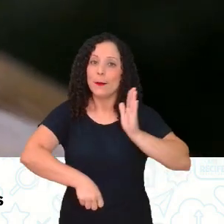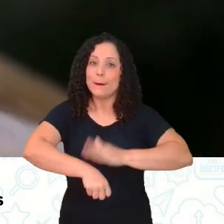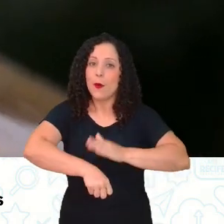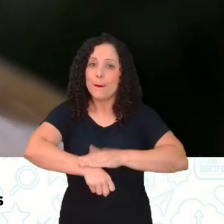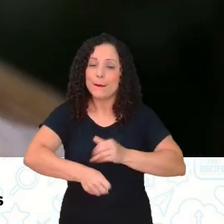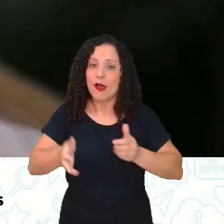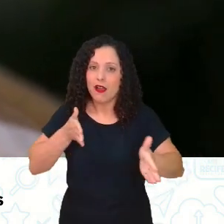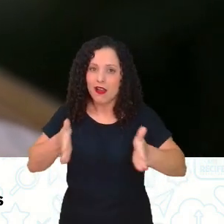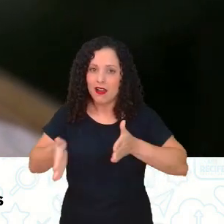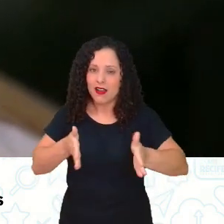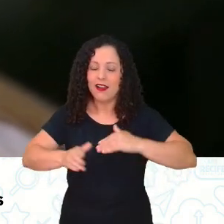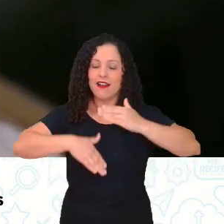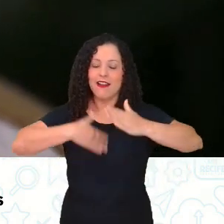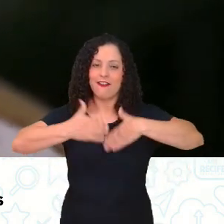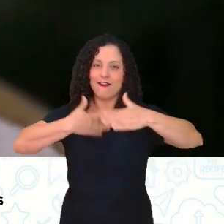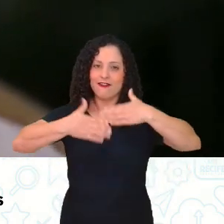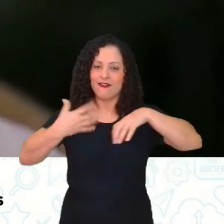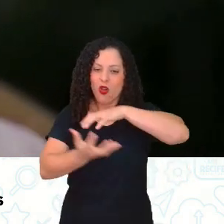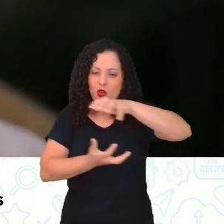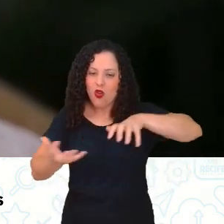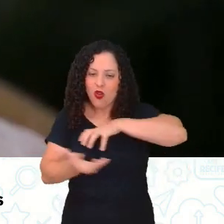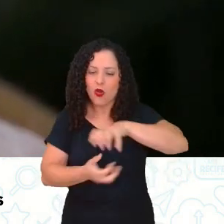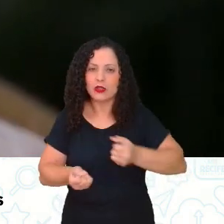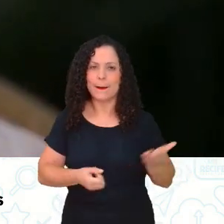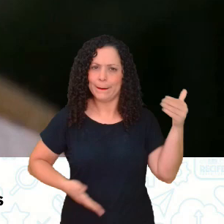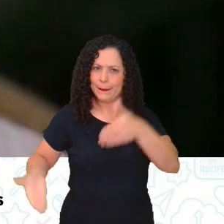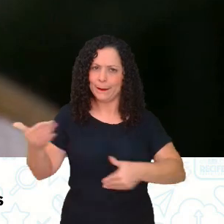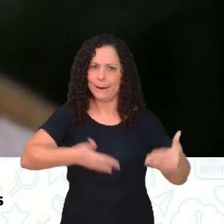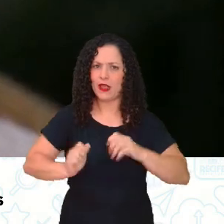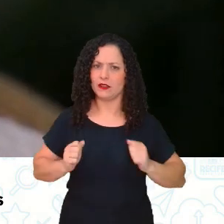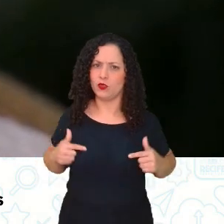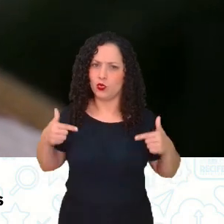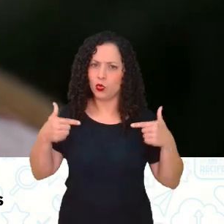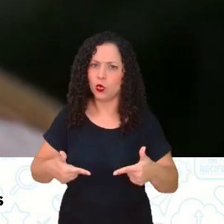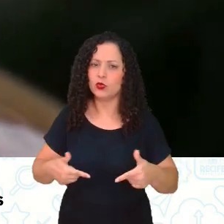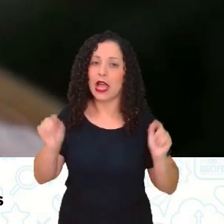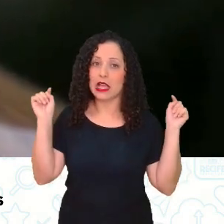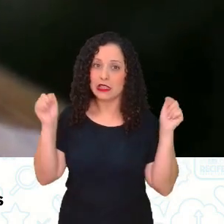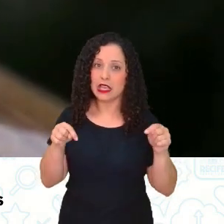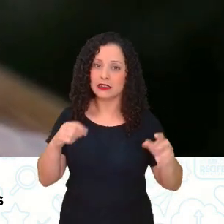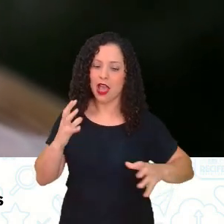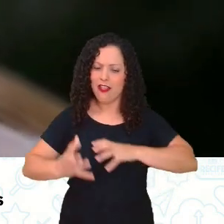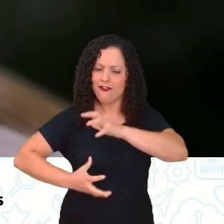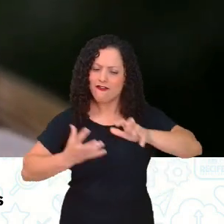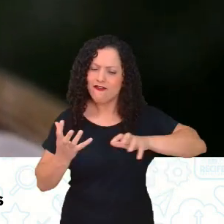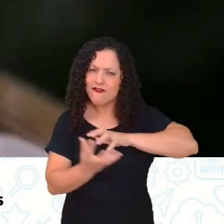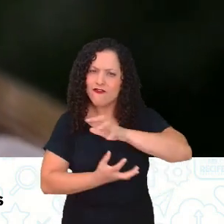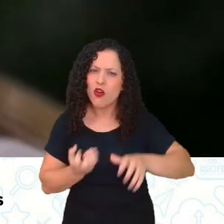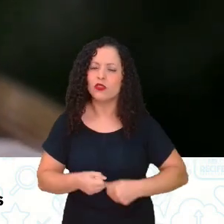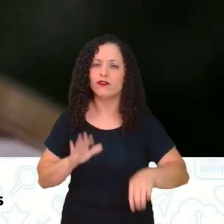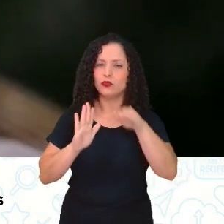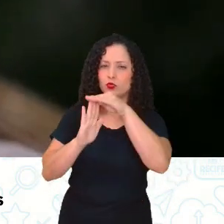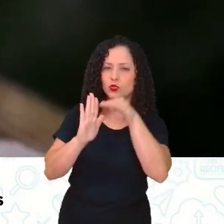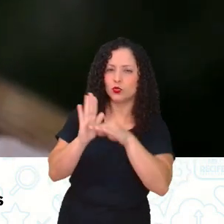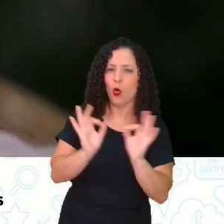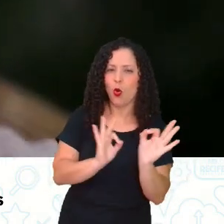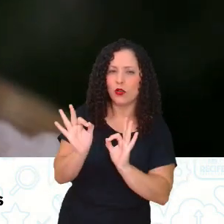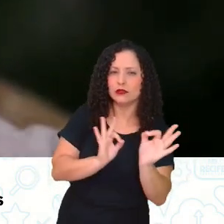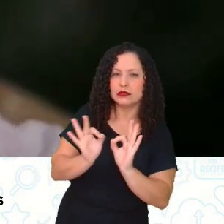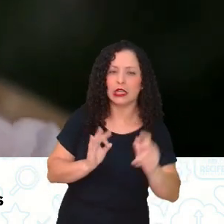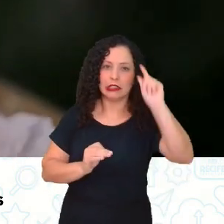revolta, se engajaram na luta. A revolta foi planejada, a conspiração, etc., por negros